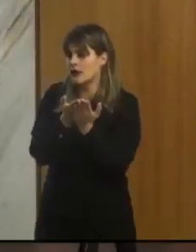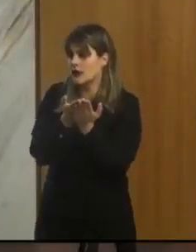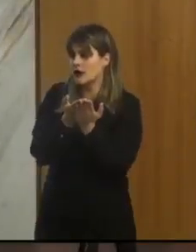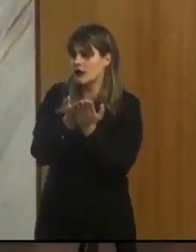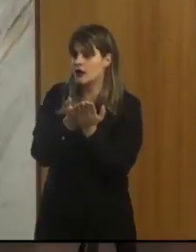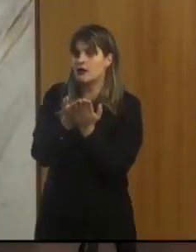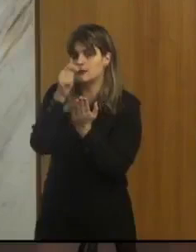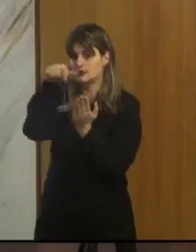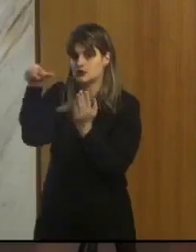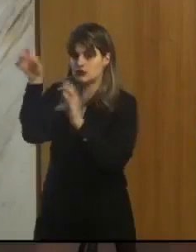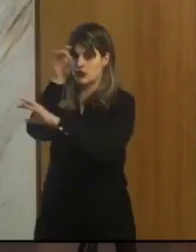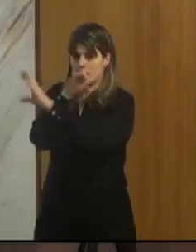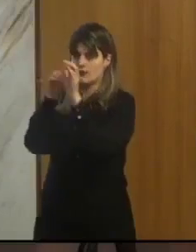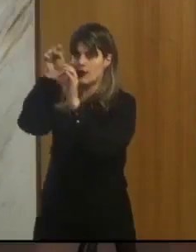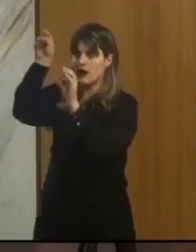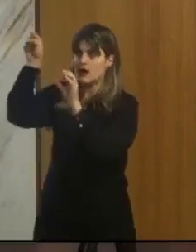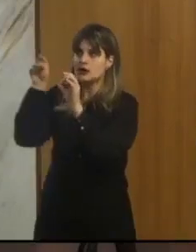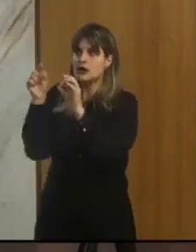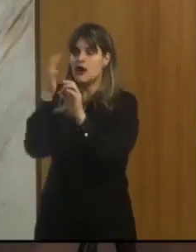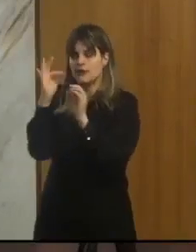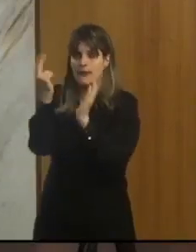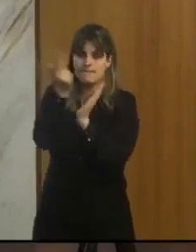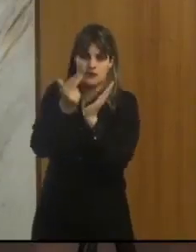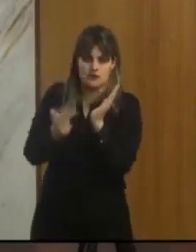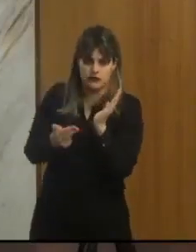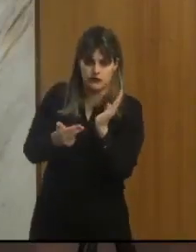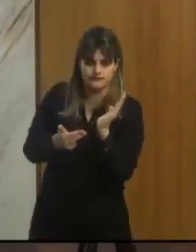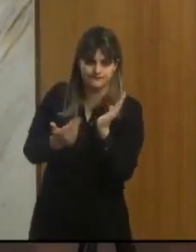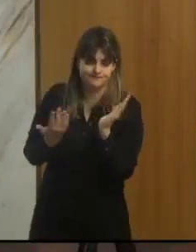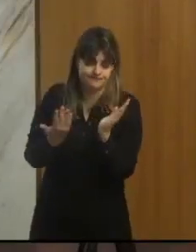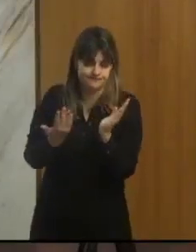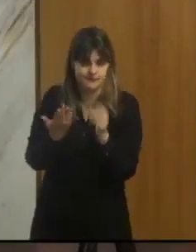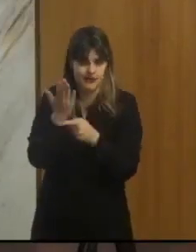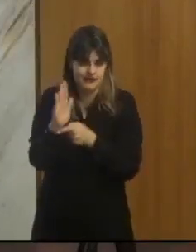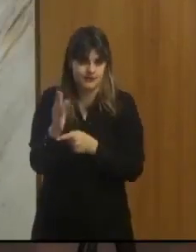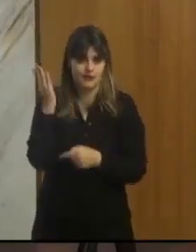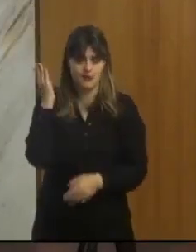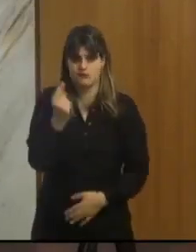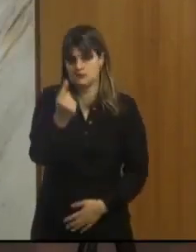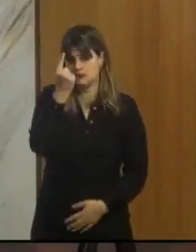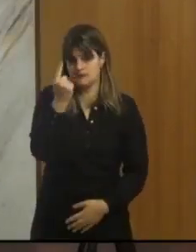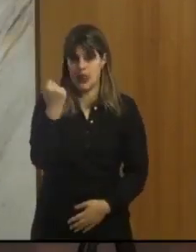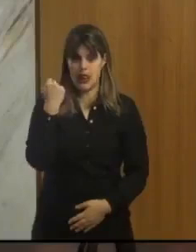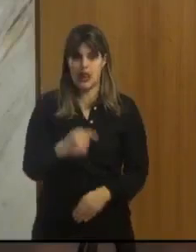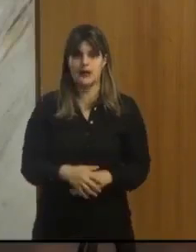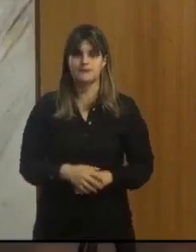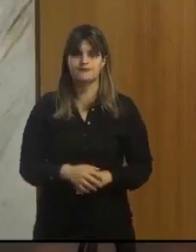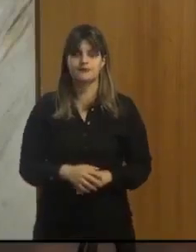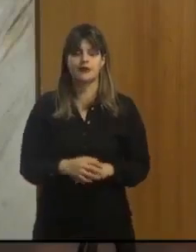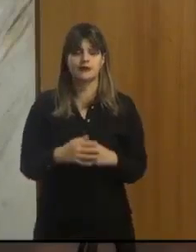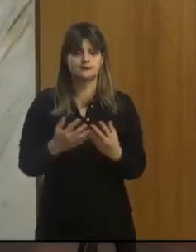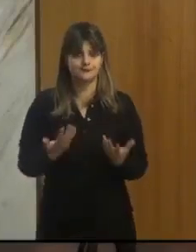aos europeus fazerem à maneira de pinturas, nomeadamente uma delas estará aqui. Portanto,